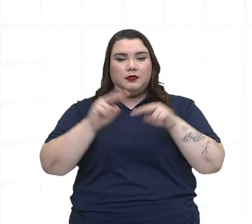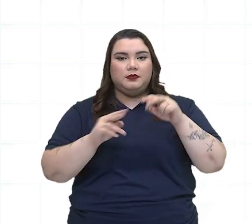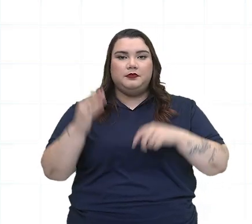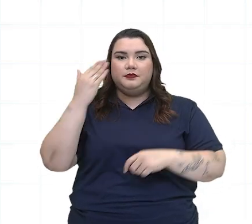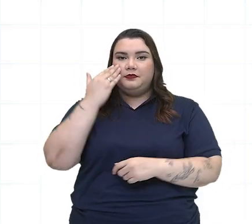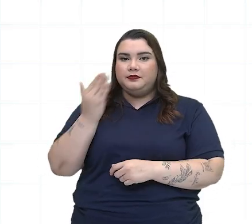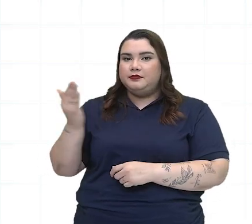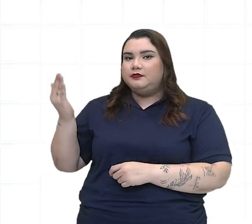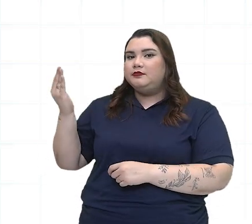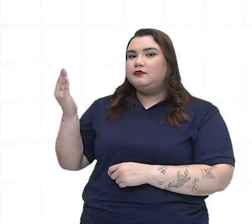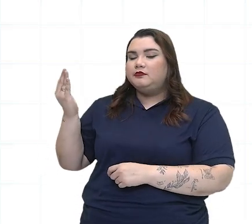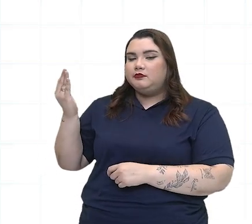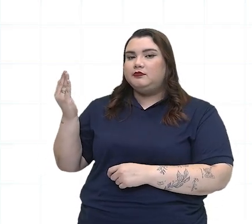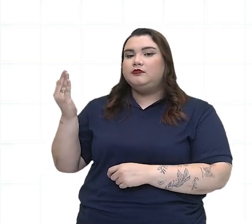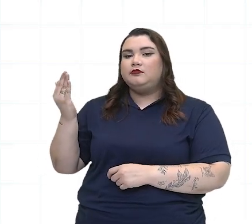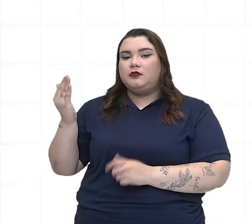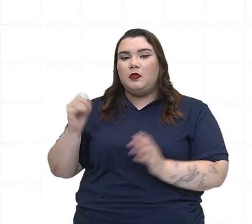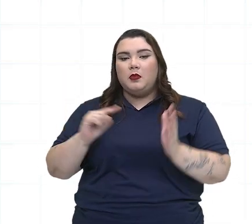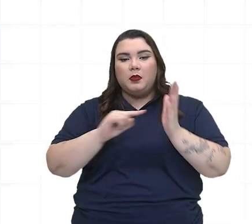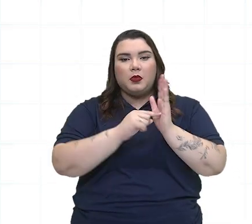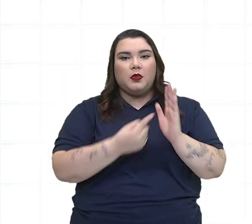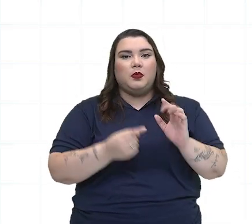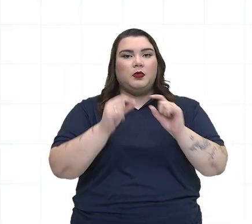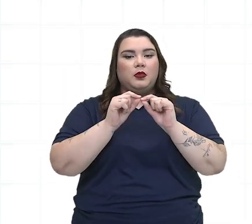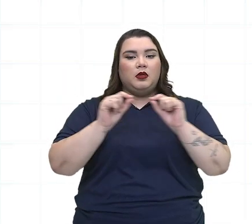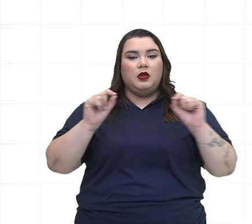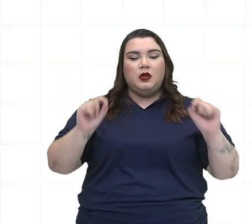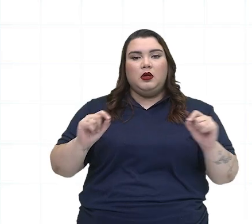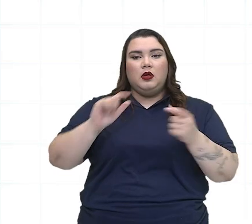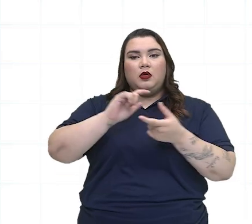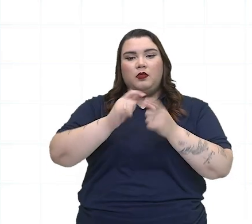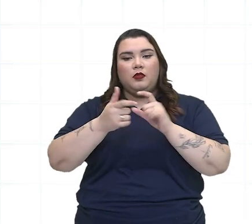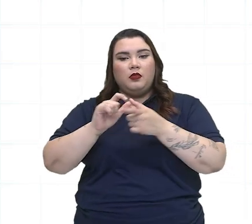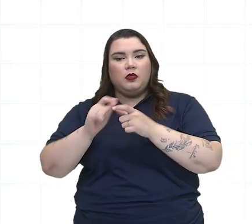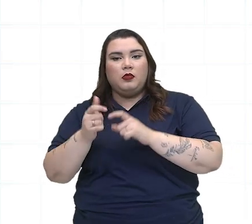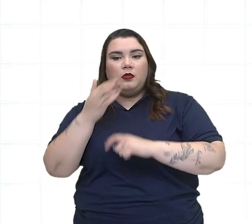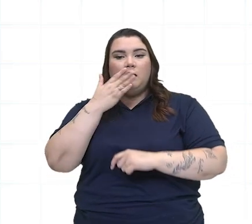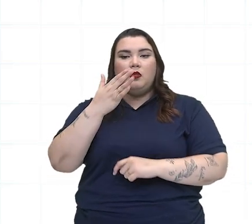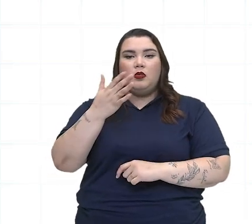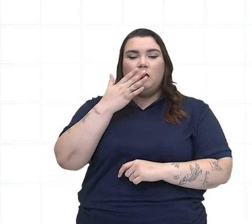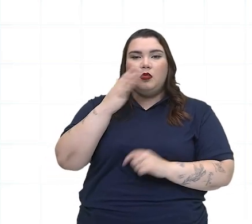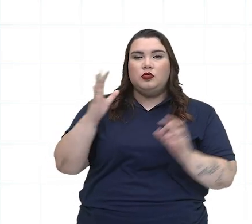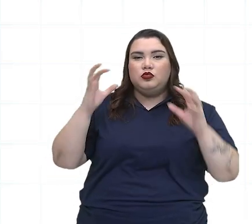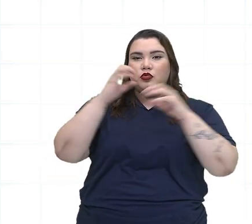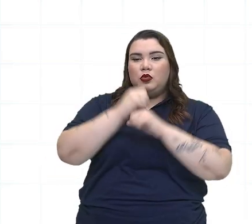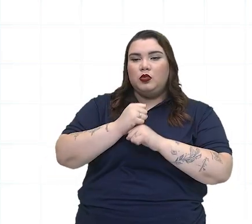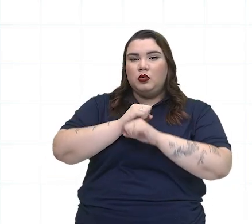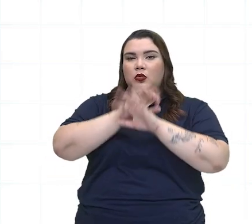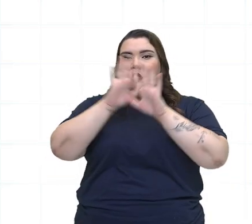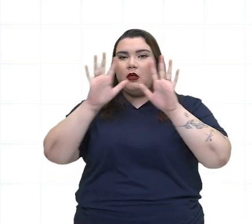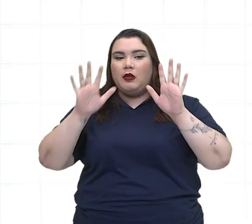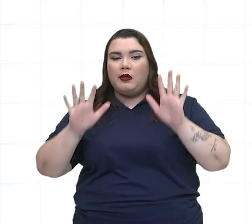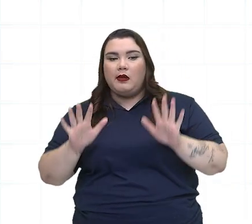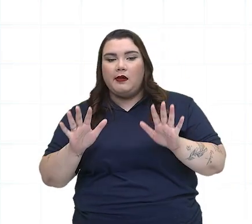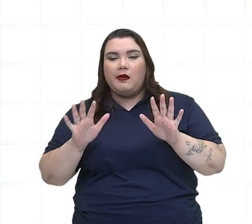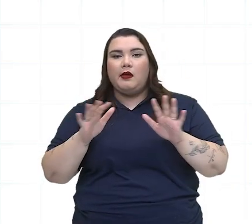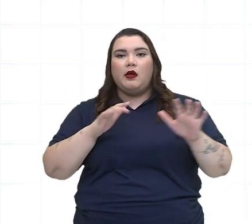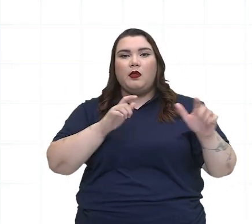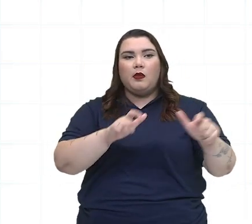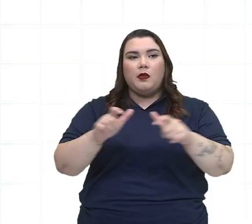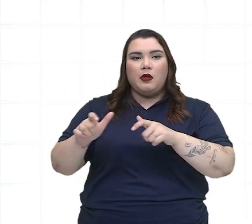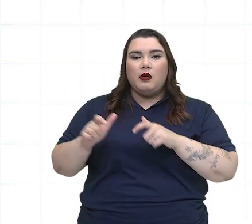basicamente, como já falei, o ponto, a linha, a forma, a cor, o tom, a escala,